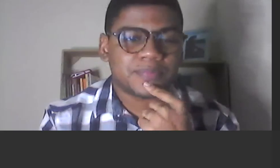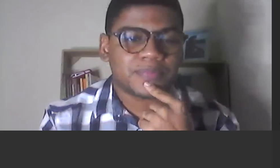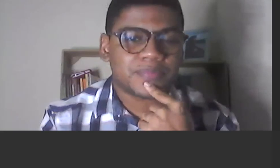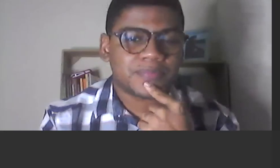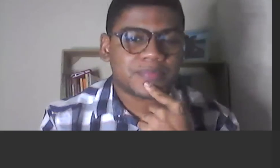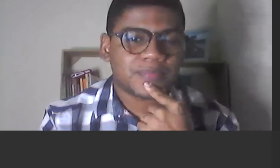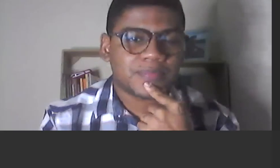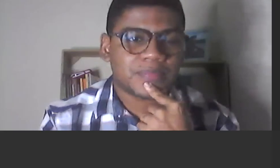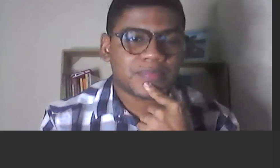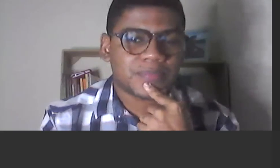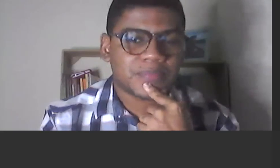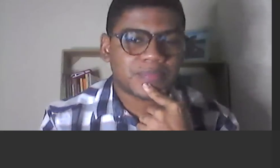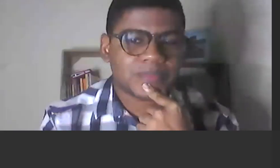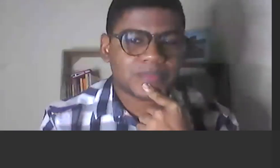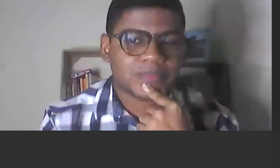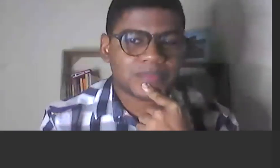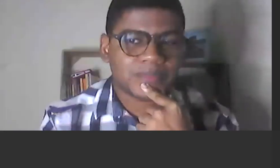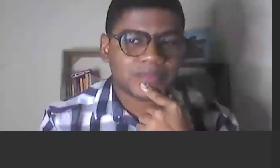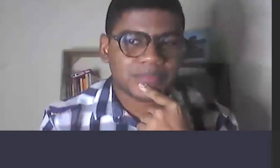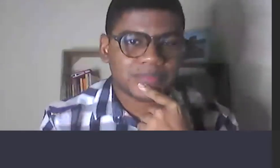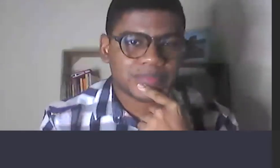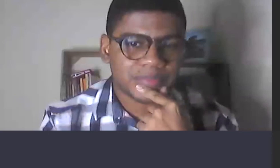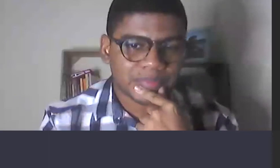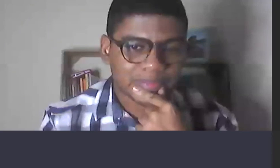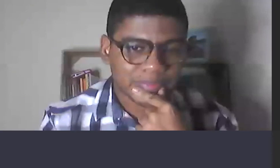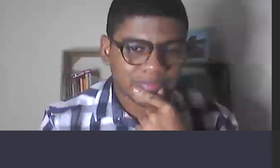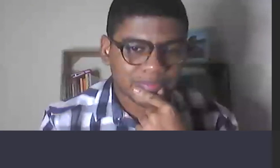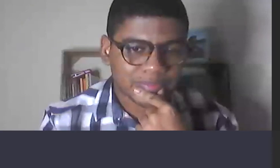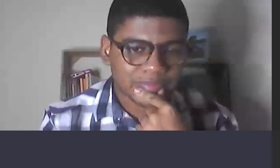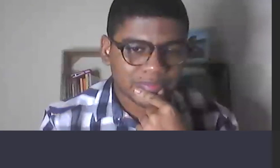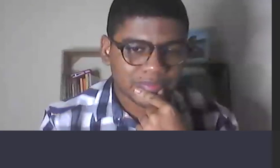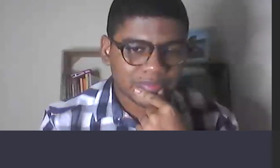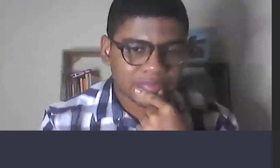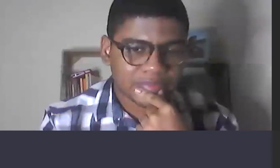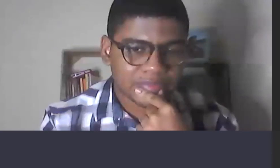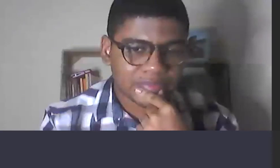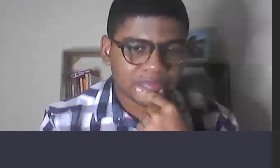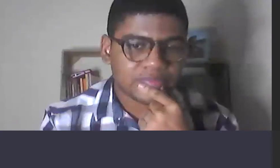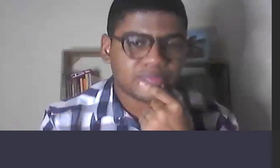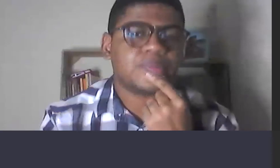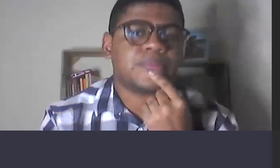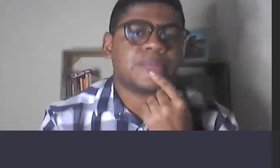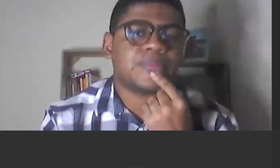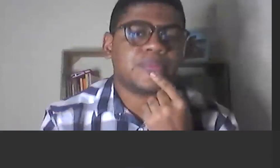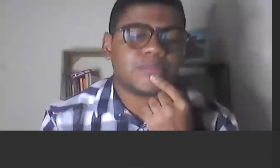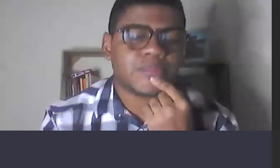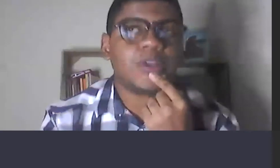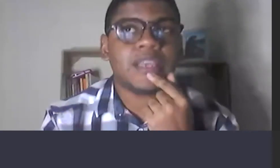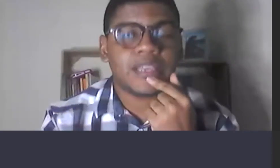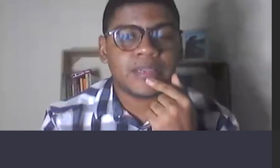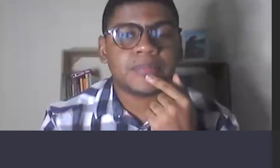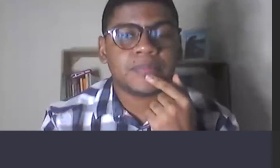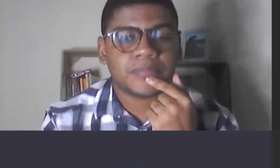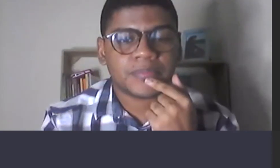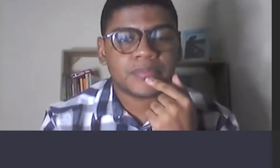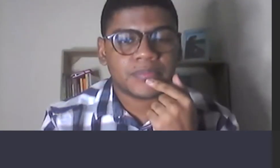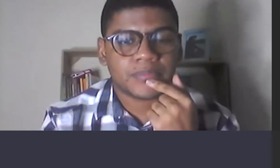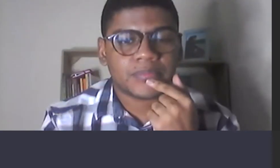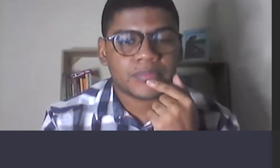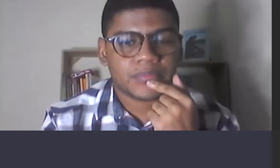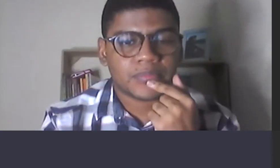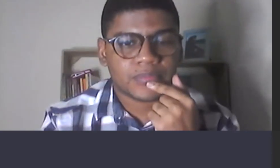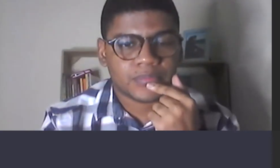não. seria bom quando você for passar uns vídeos assim, mandar antes nos grupos, pra gente poder ver. Porque aqui Ok. trava até a sua